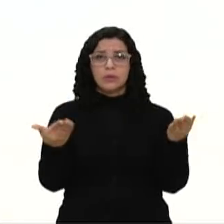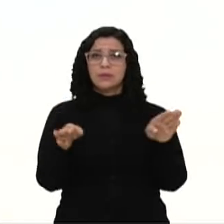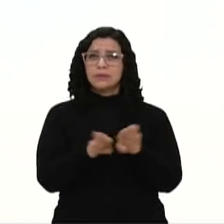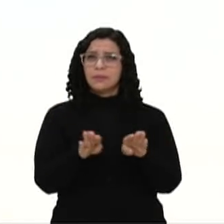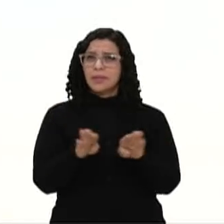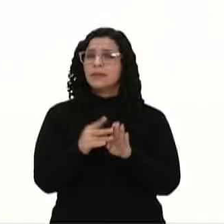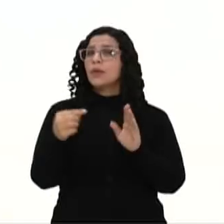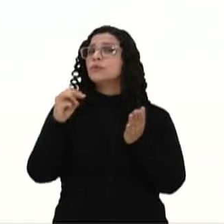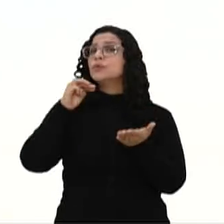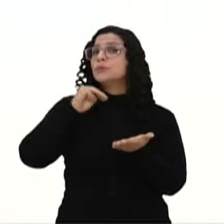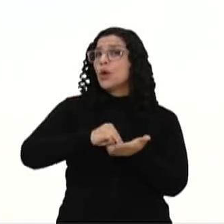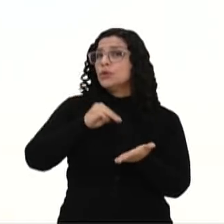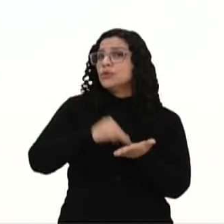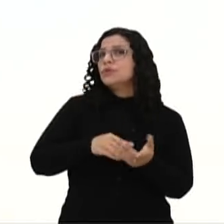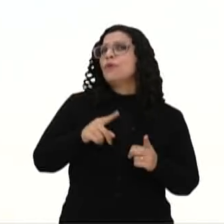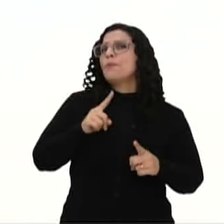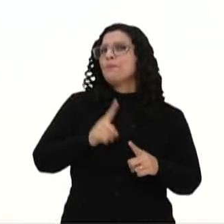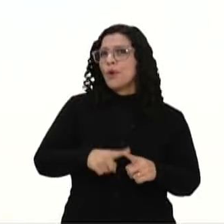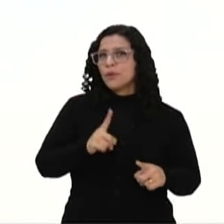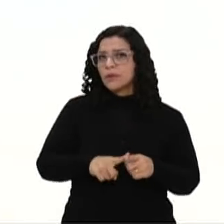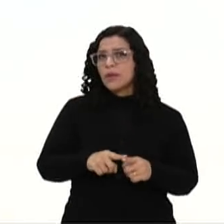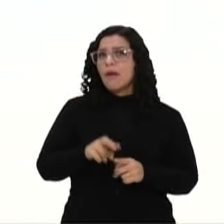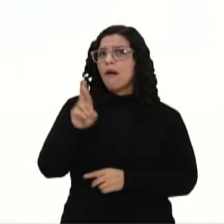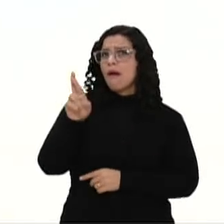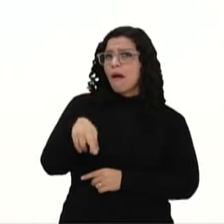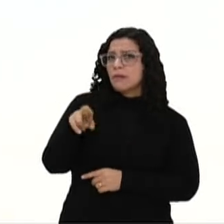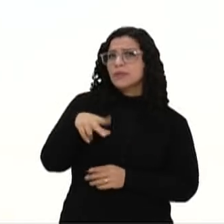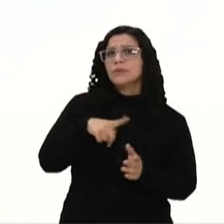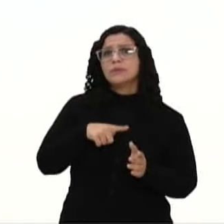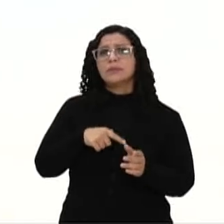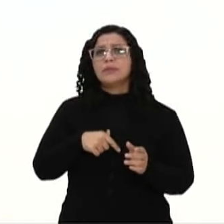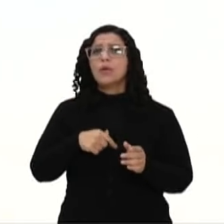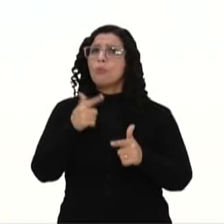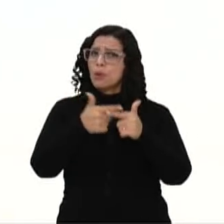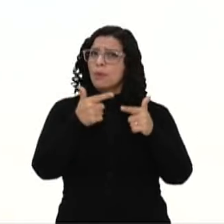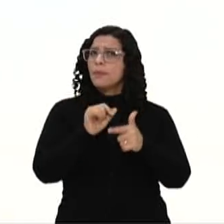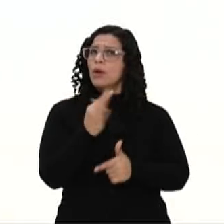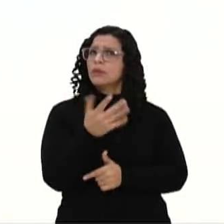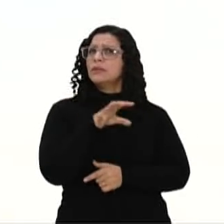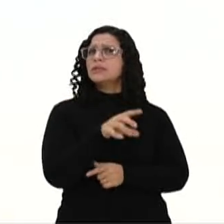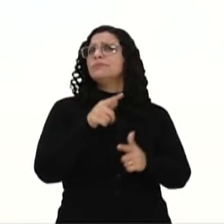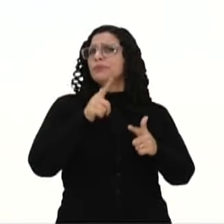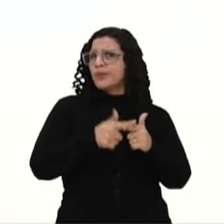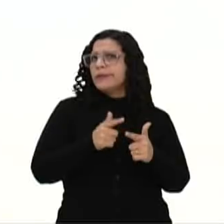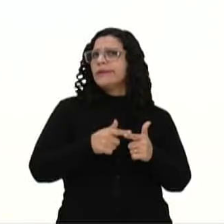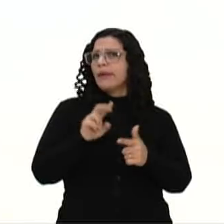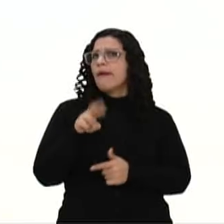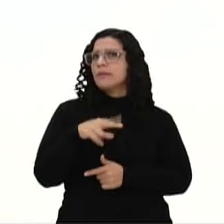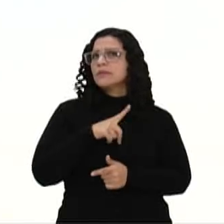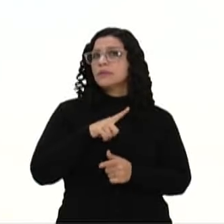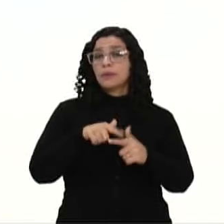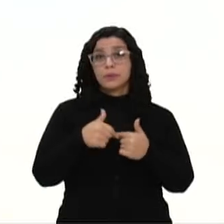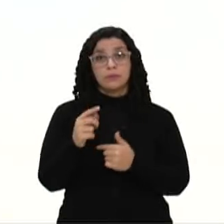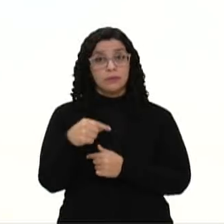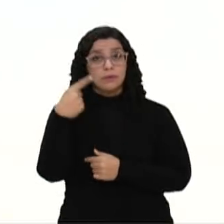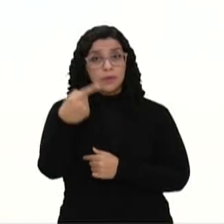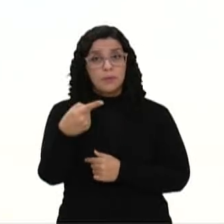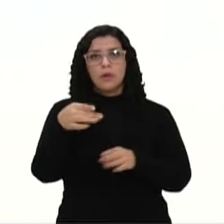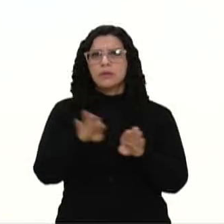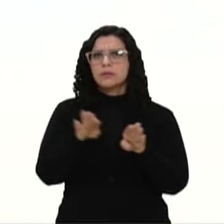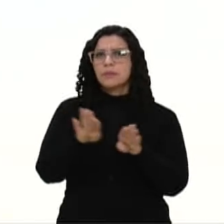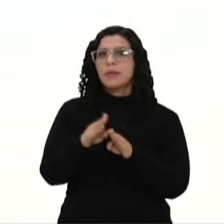os motivos, os porquês, as razões de um determinado problema acontecer e, em seguida,